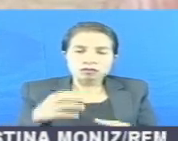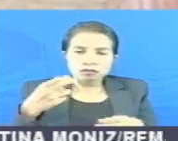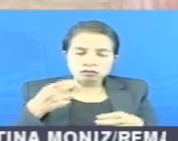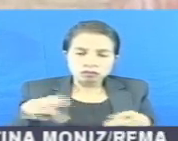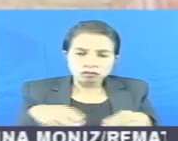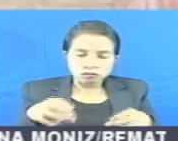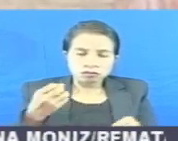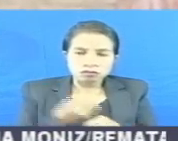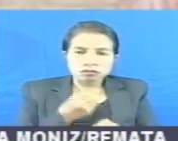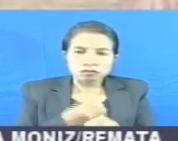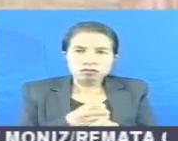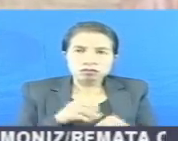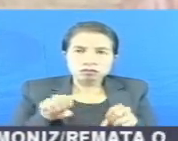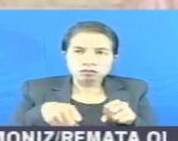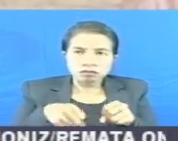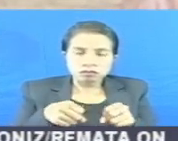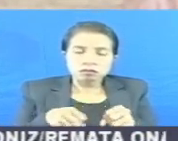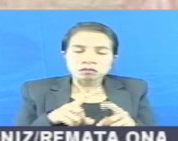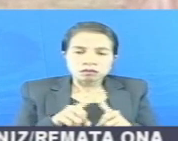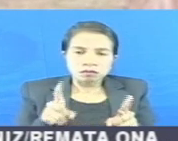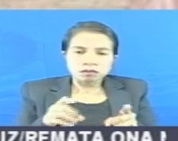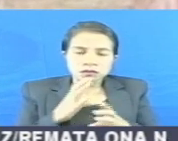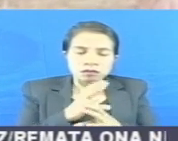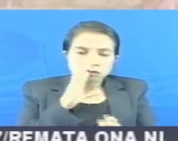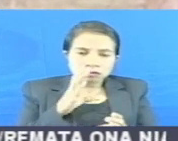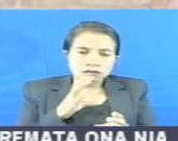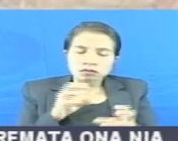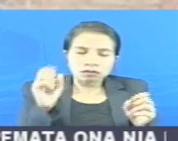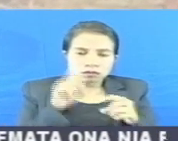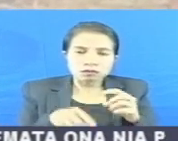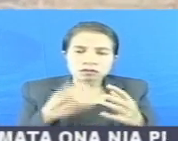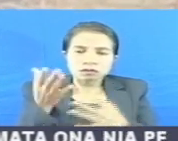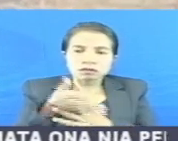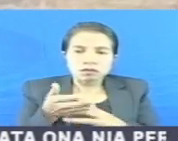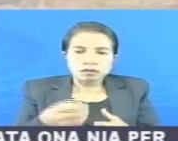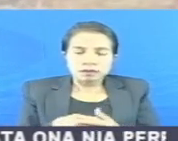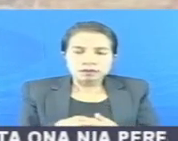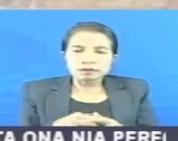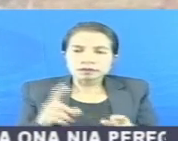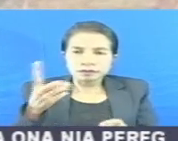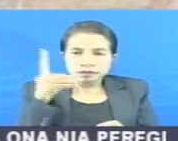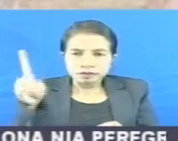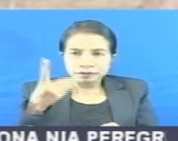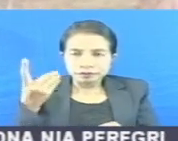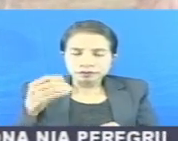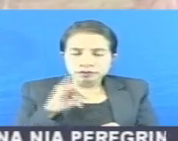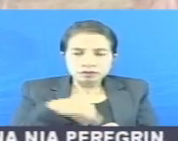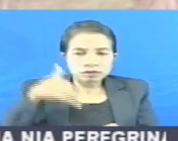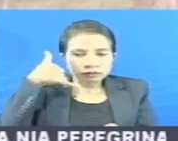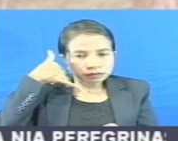esforço, essa motorizada para ali. Mas a carreta volta, a viatura volta, lá vem ali. E também, o endereço que elas, ao